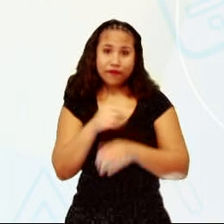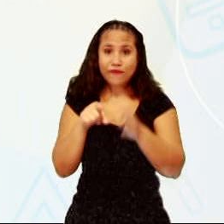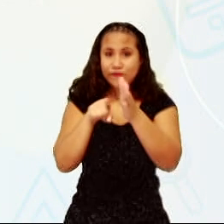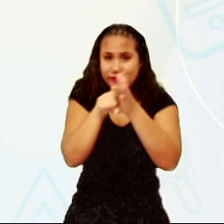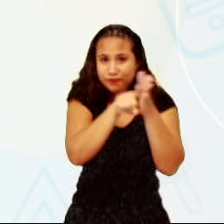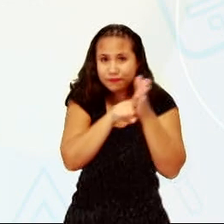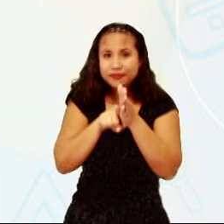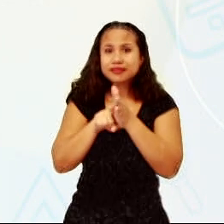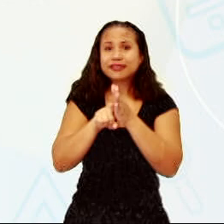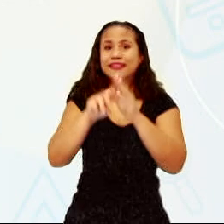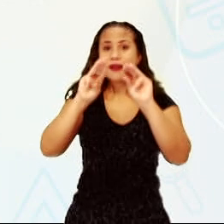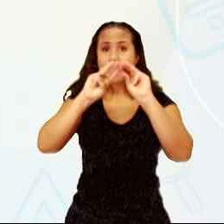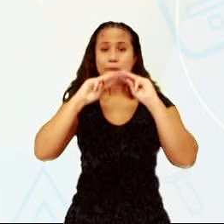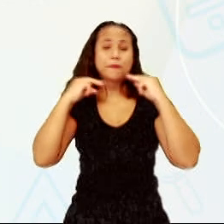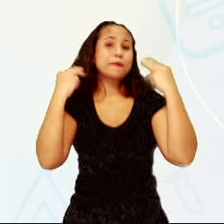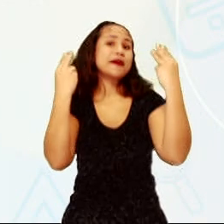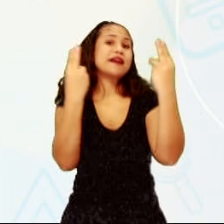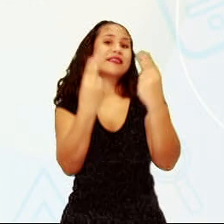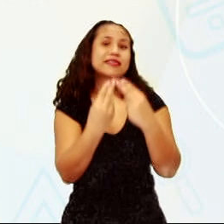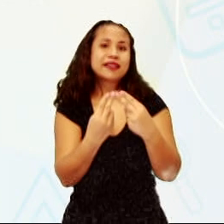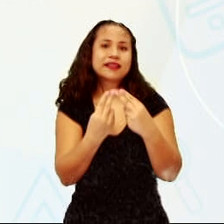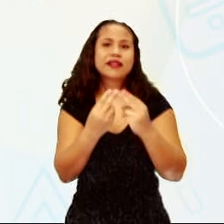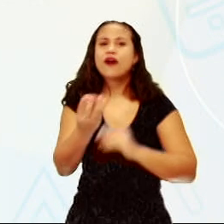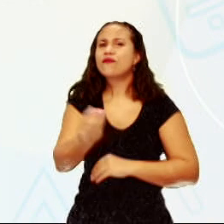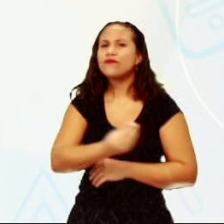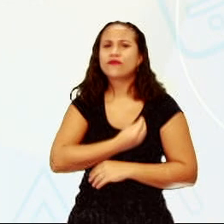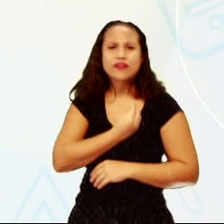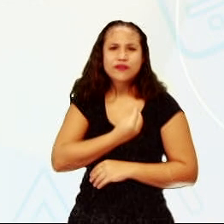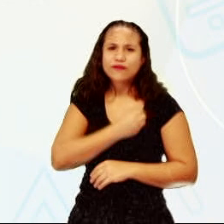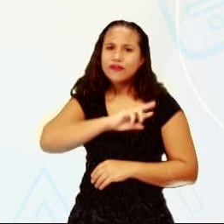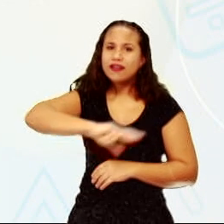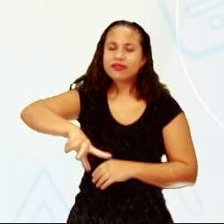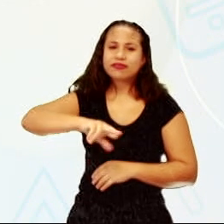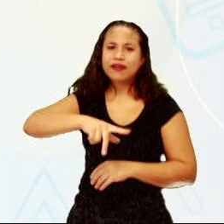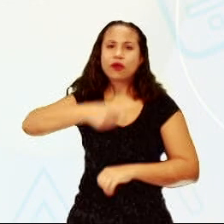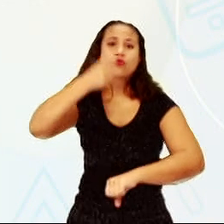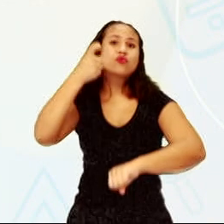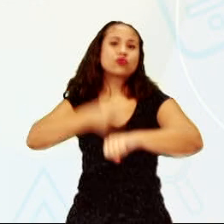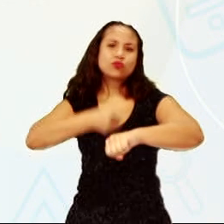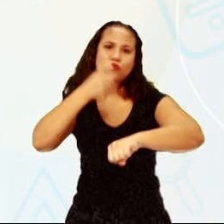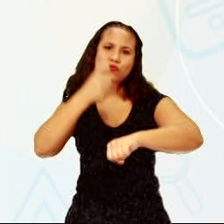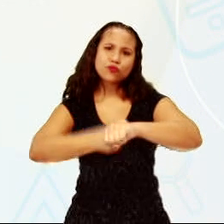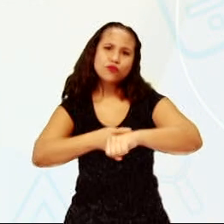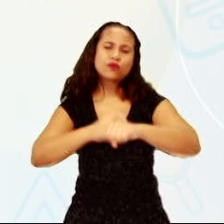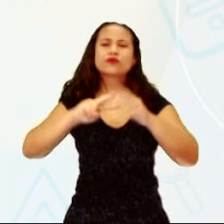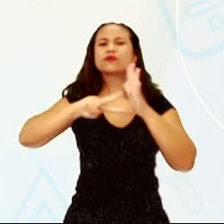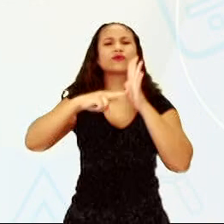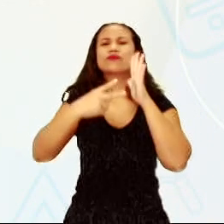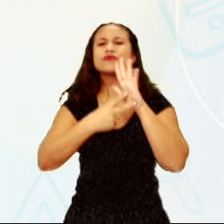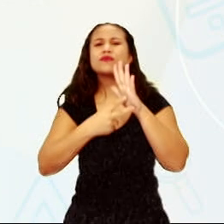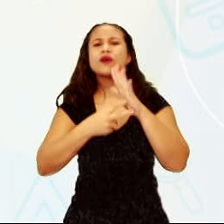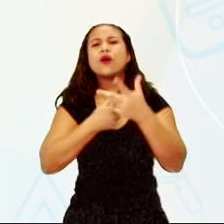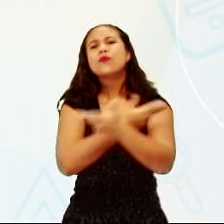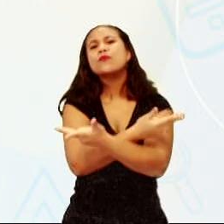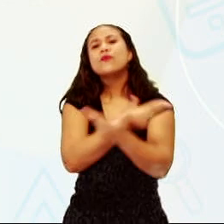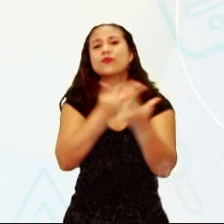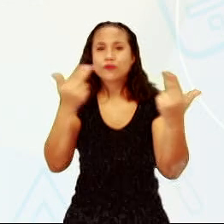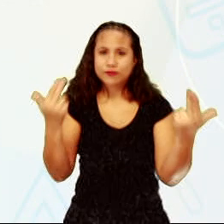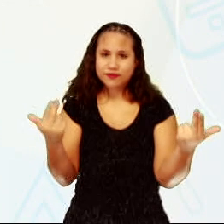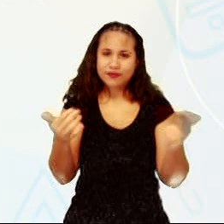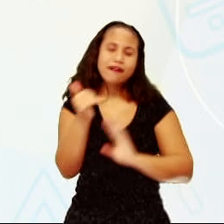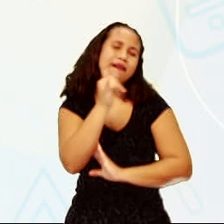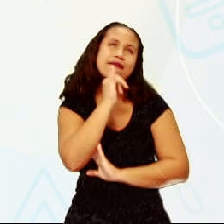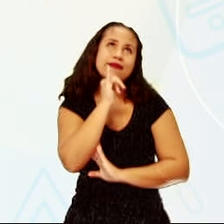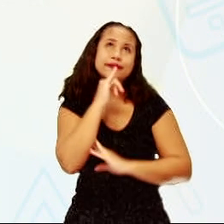pesquisem matérias não vivas, ou seja, matérias brutas, que são objetos, certo?